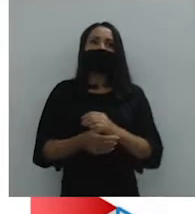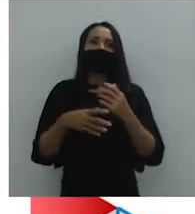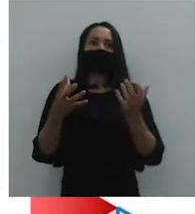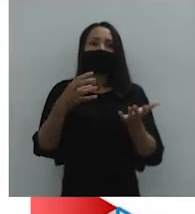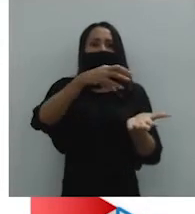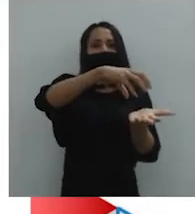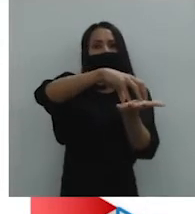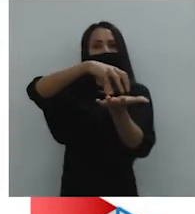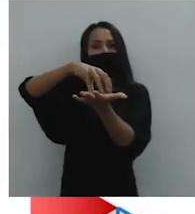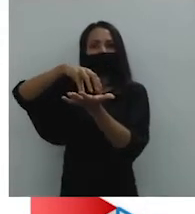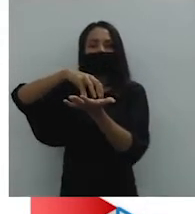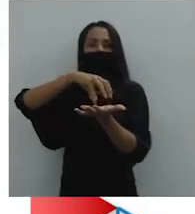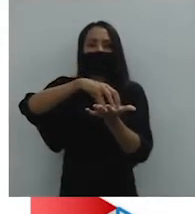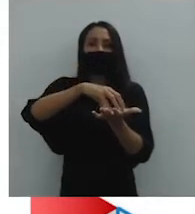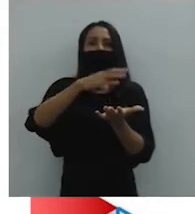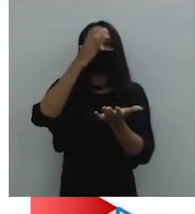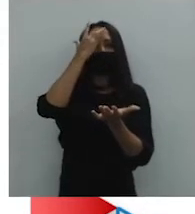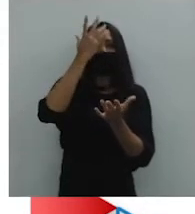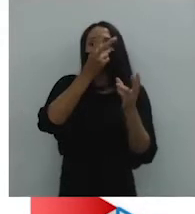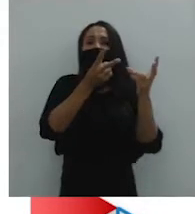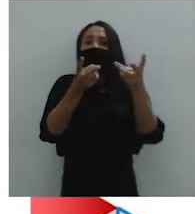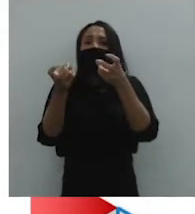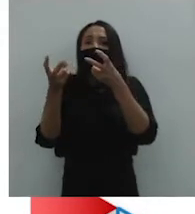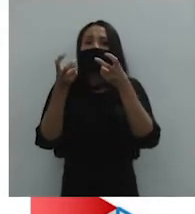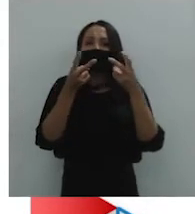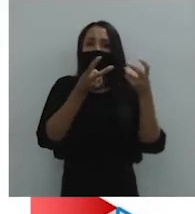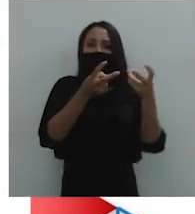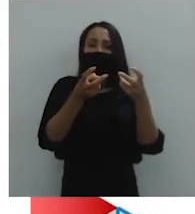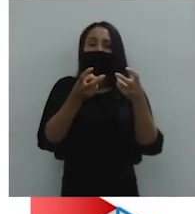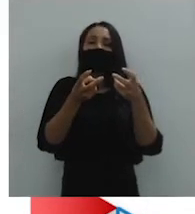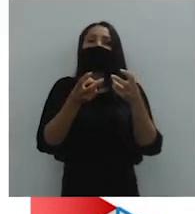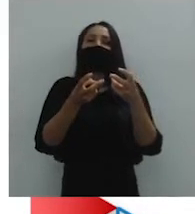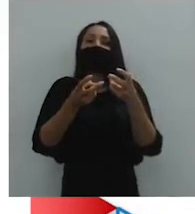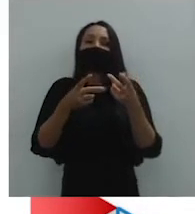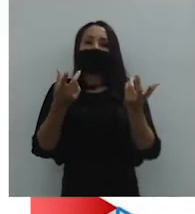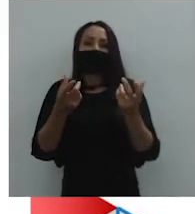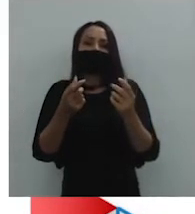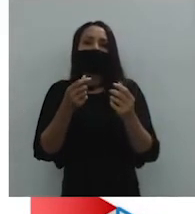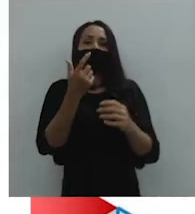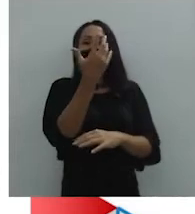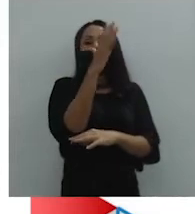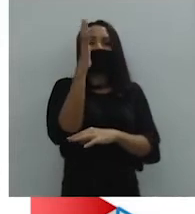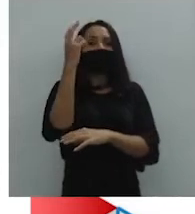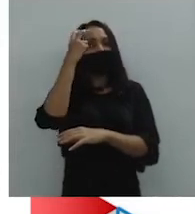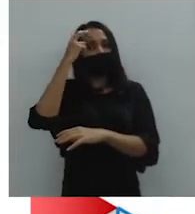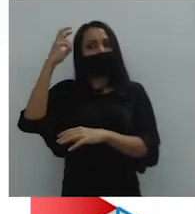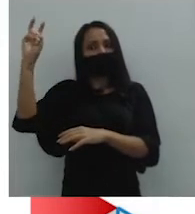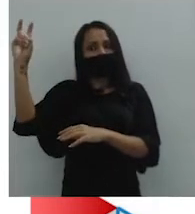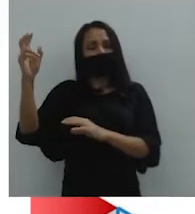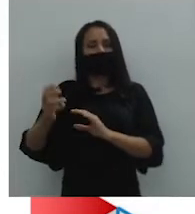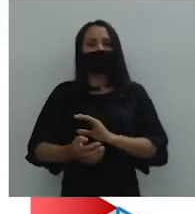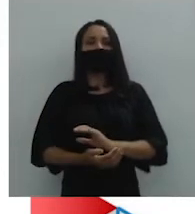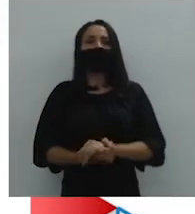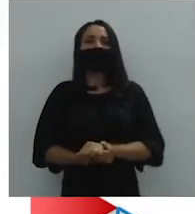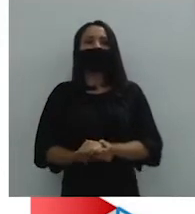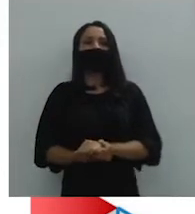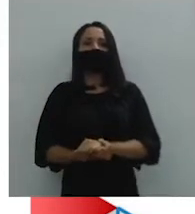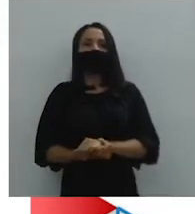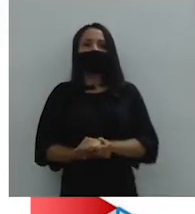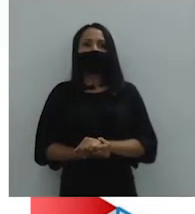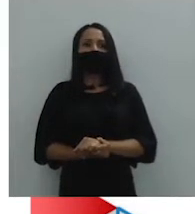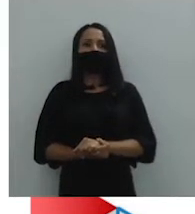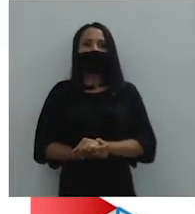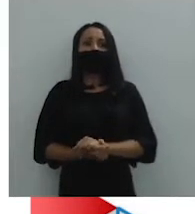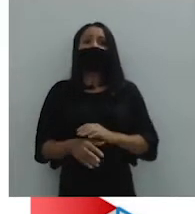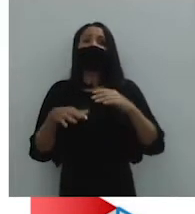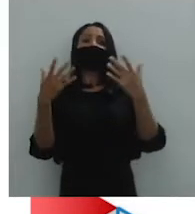são uma forma fácil para perceber em que consiste a paisagem cultural. E daí vem